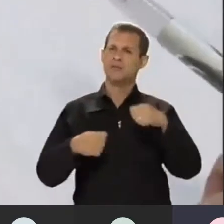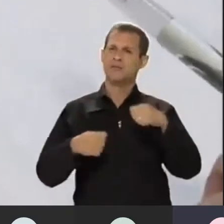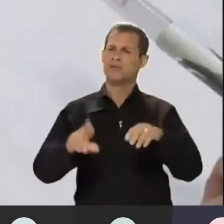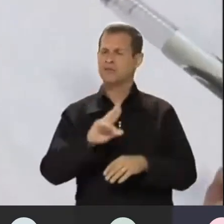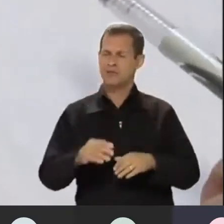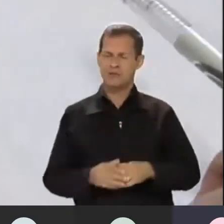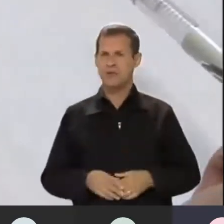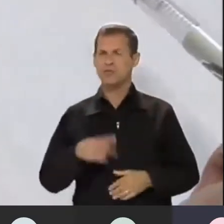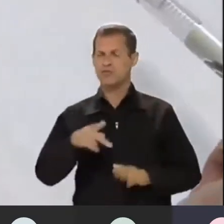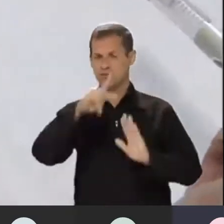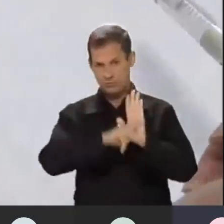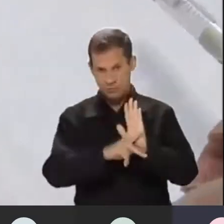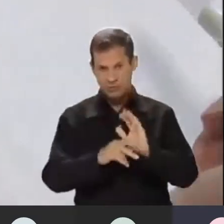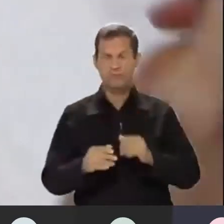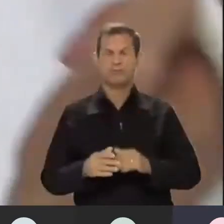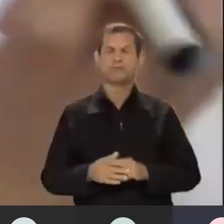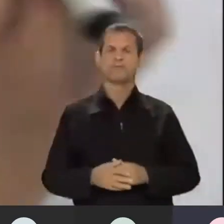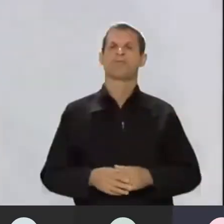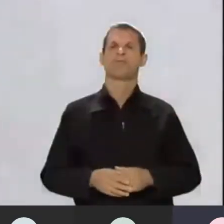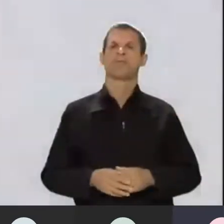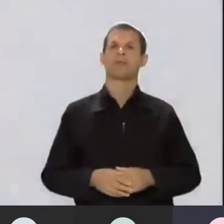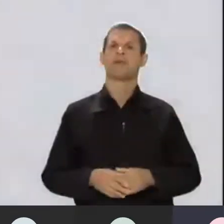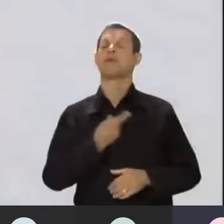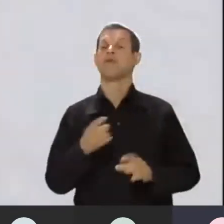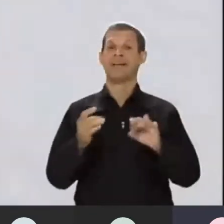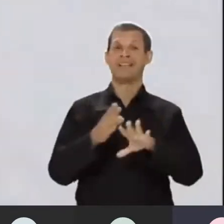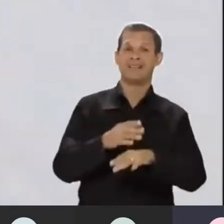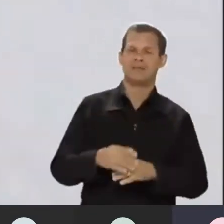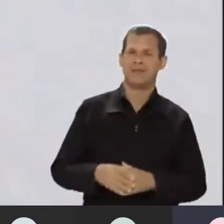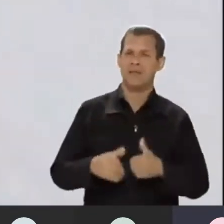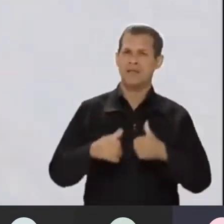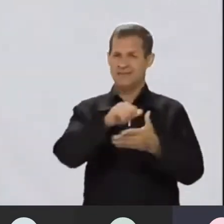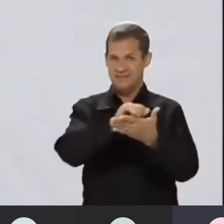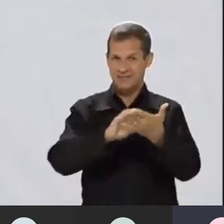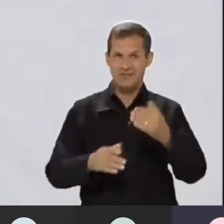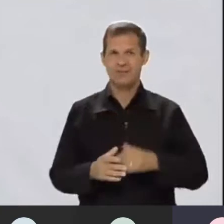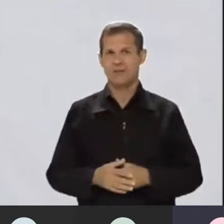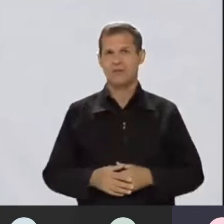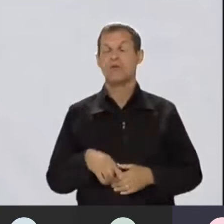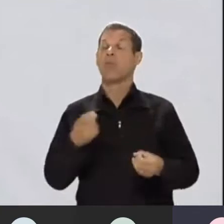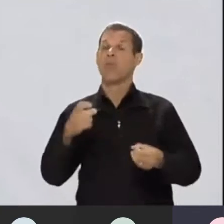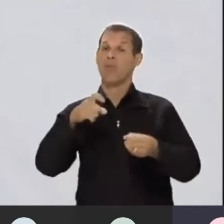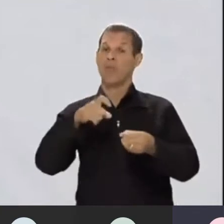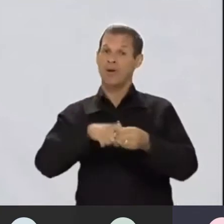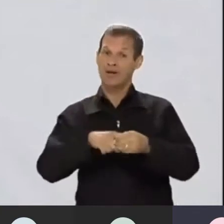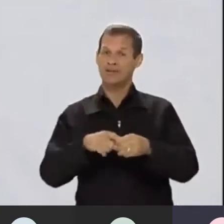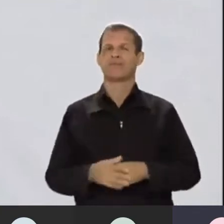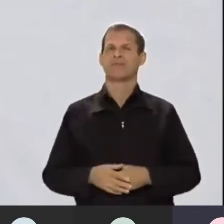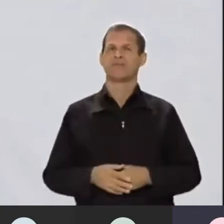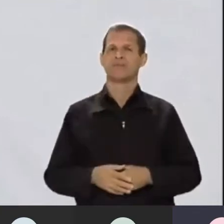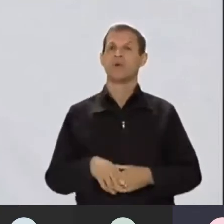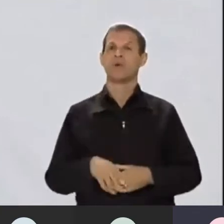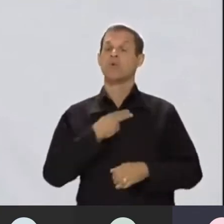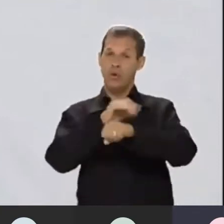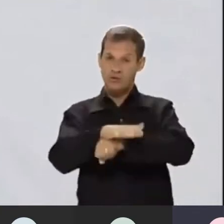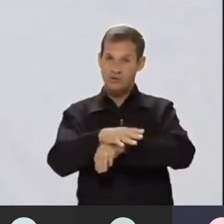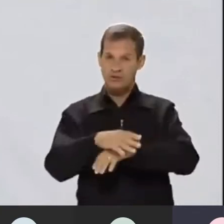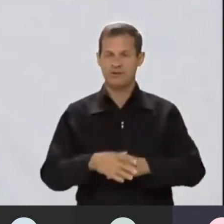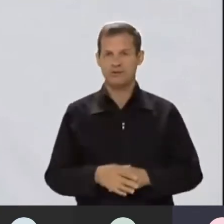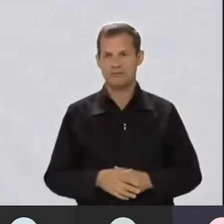necessário aplicar no seu projeto. Tá? Então, a gente vai finalizando esse exercício. Vamos voltar para o